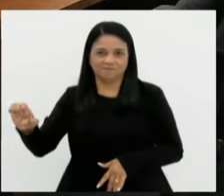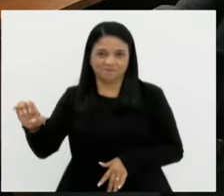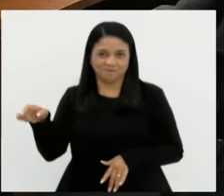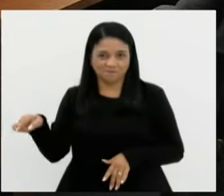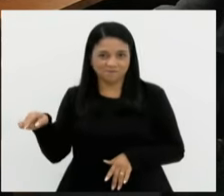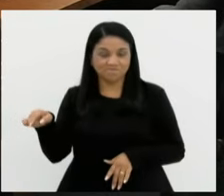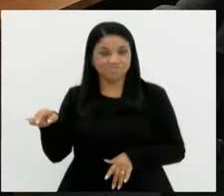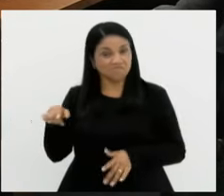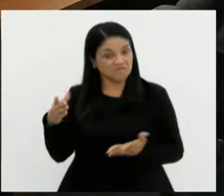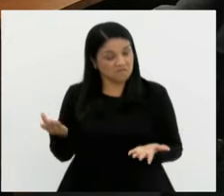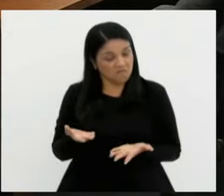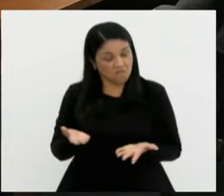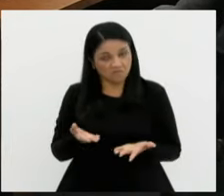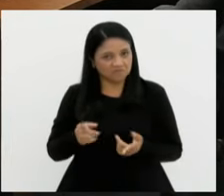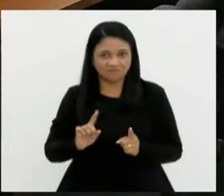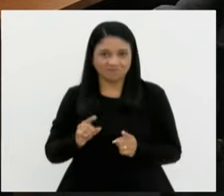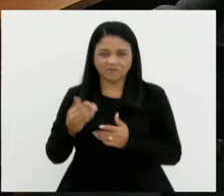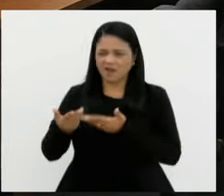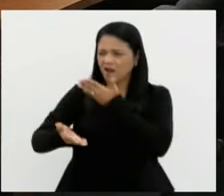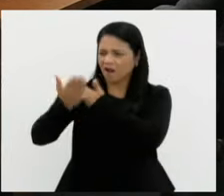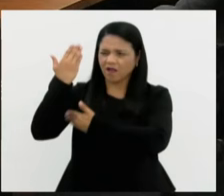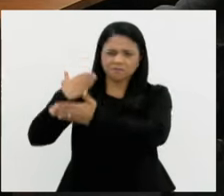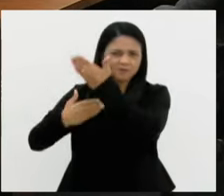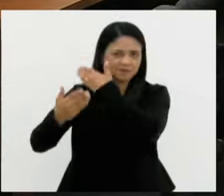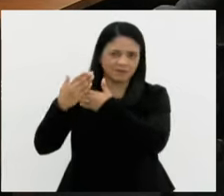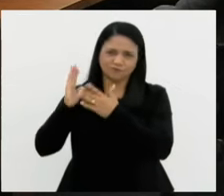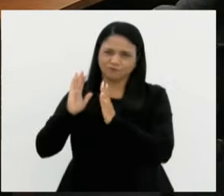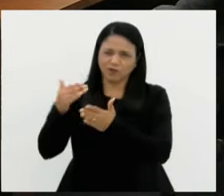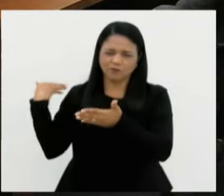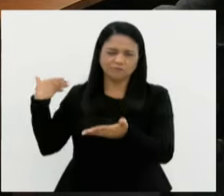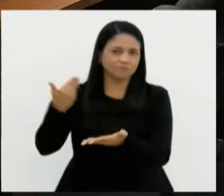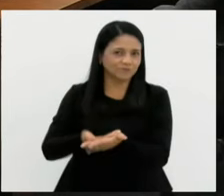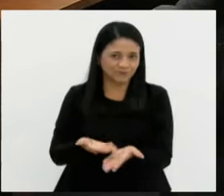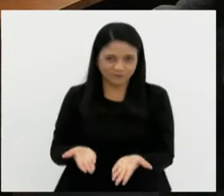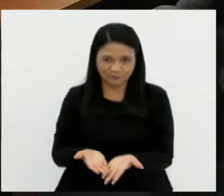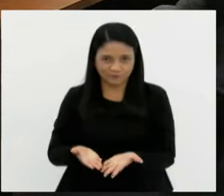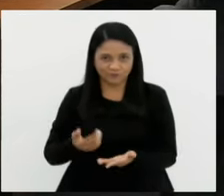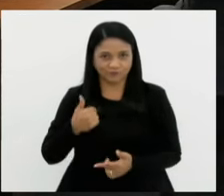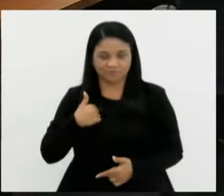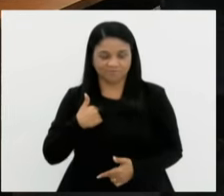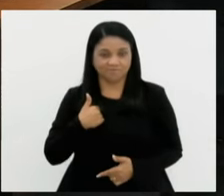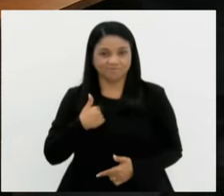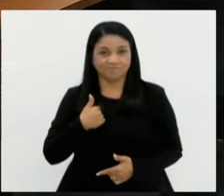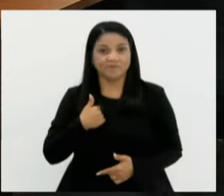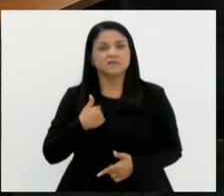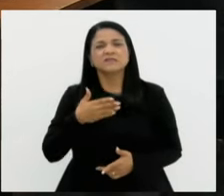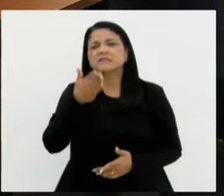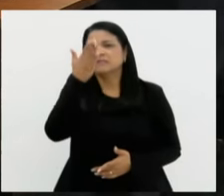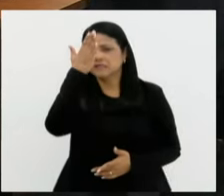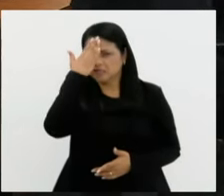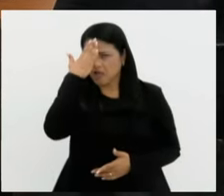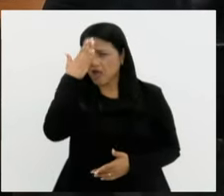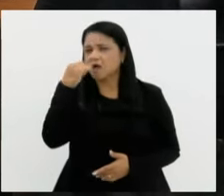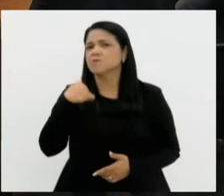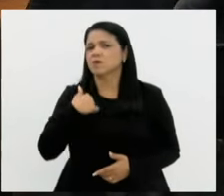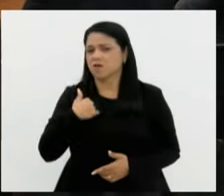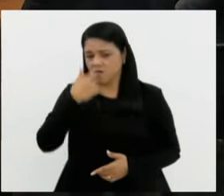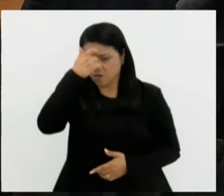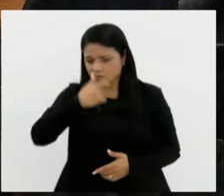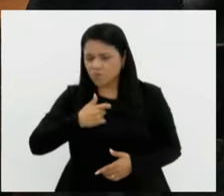legítimo. O problema deles não é meu. Mas todos sabem, senhor presidente, eu tenho feito uma